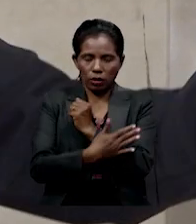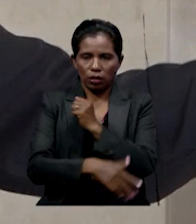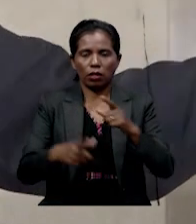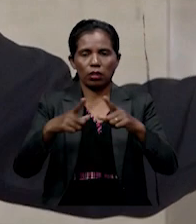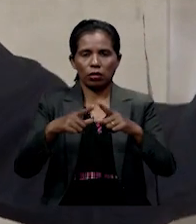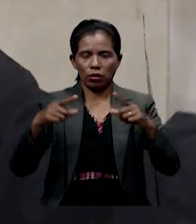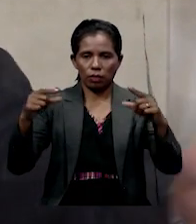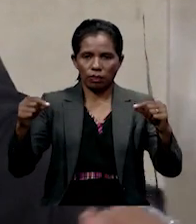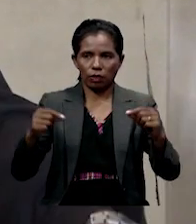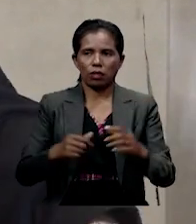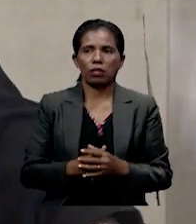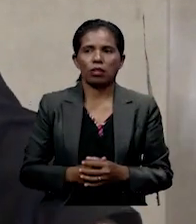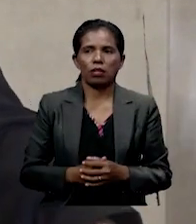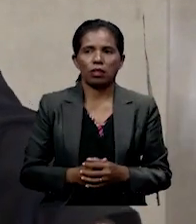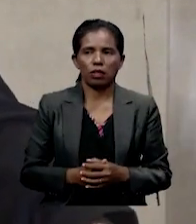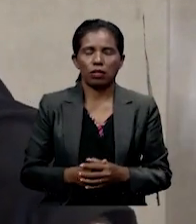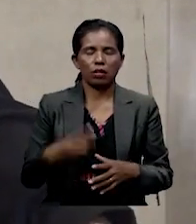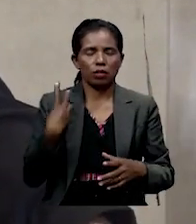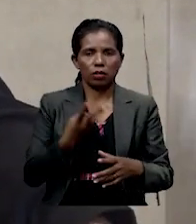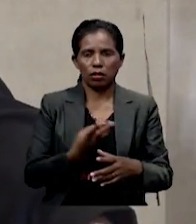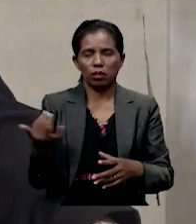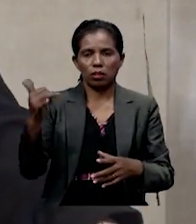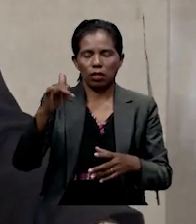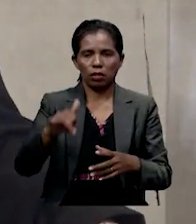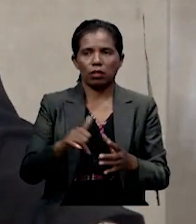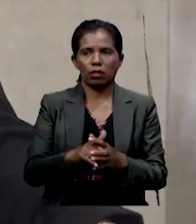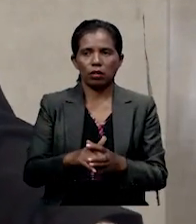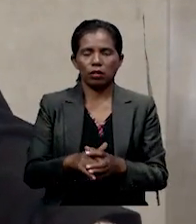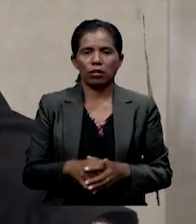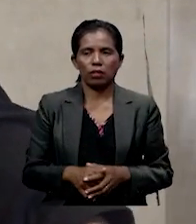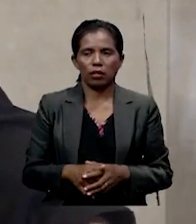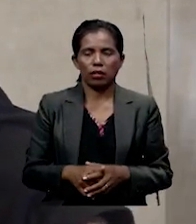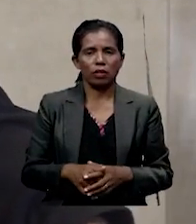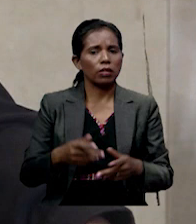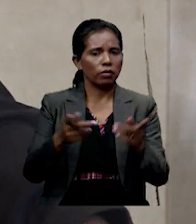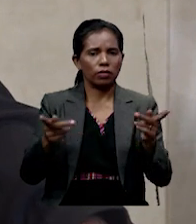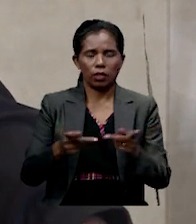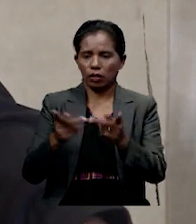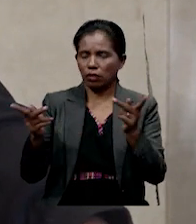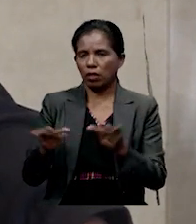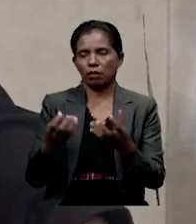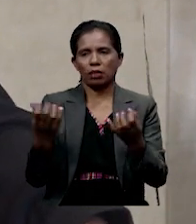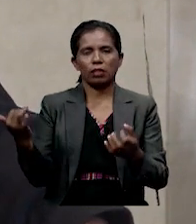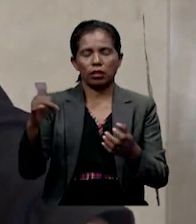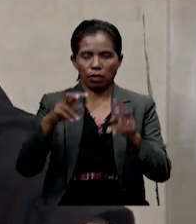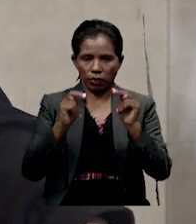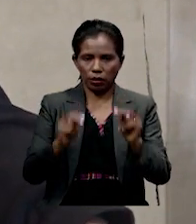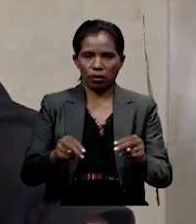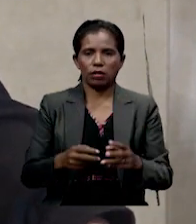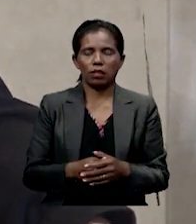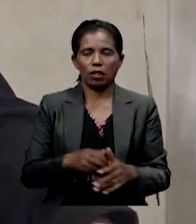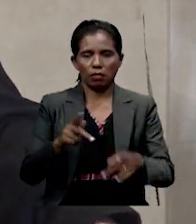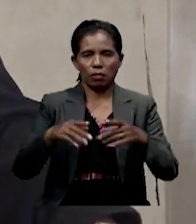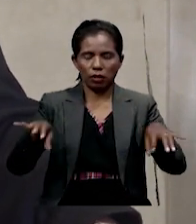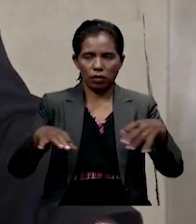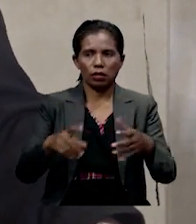Brunei Darussalam foi na Dao Kumai, que seria mais precisa, Médio Oriente, e Fatifaten, que seria precisa. Então, precisa,